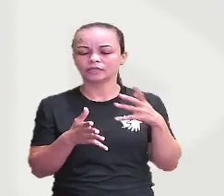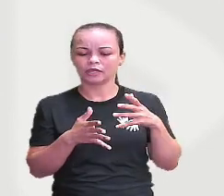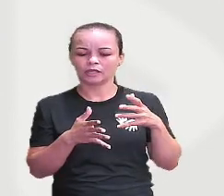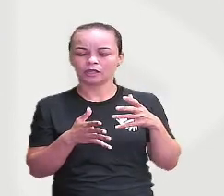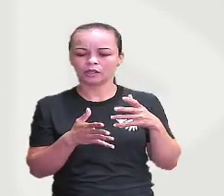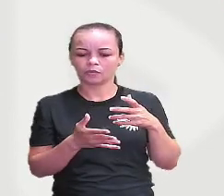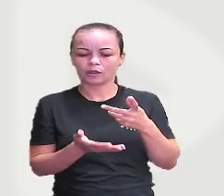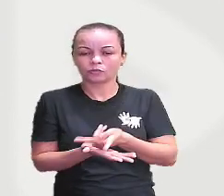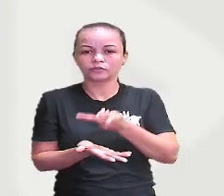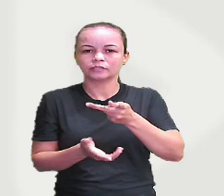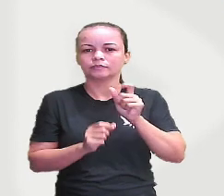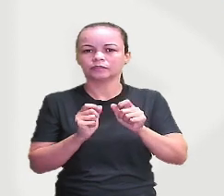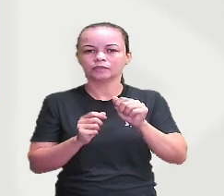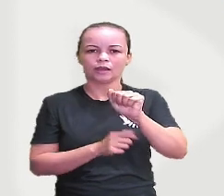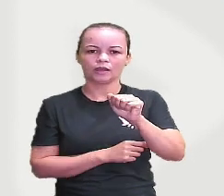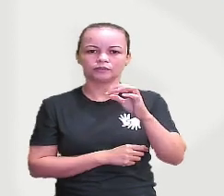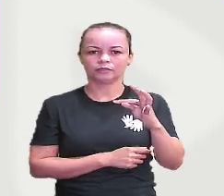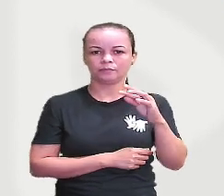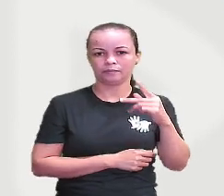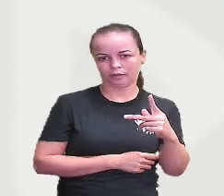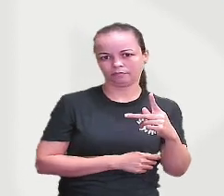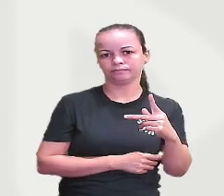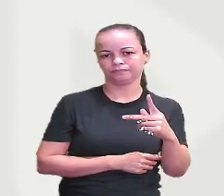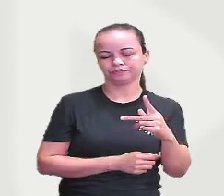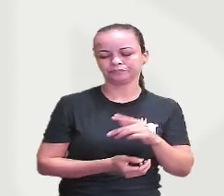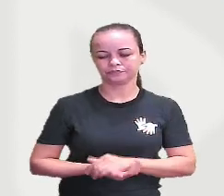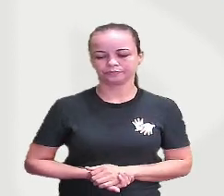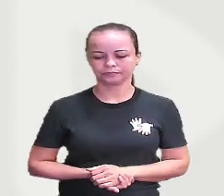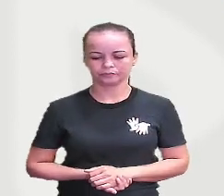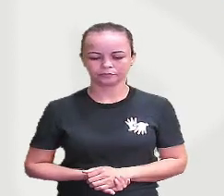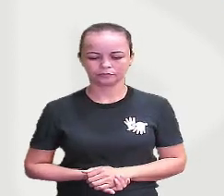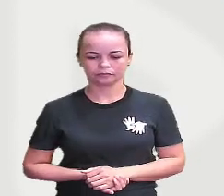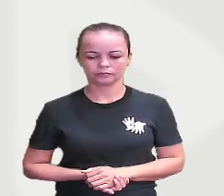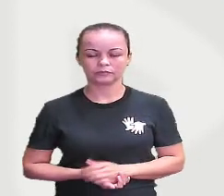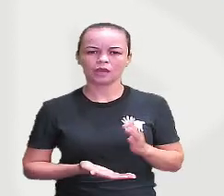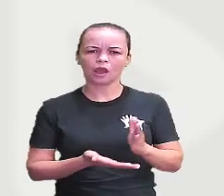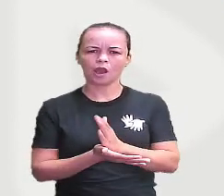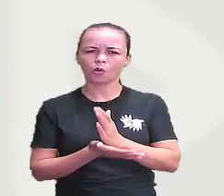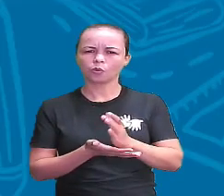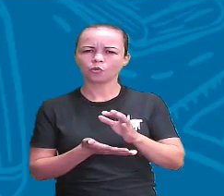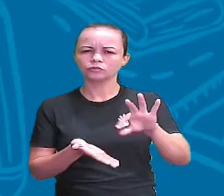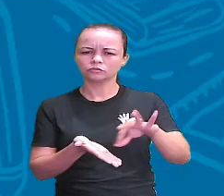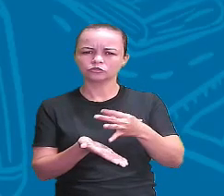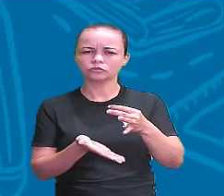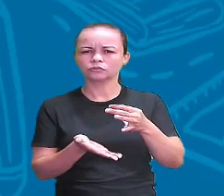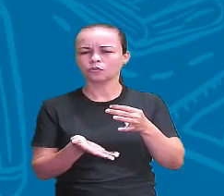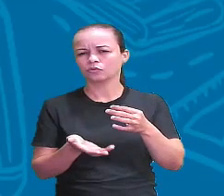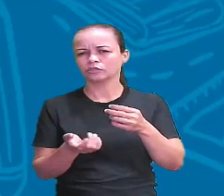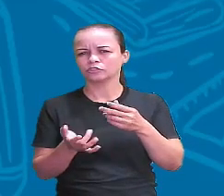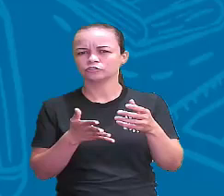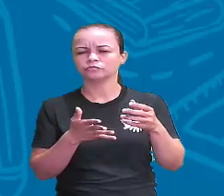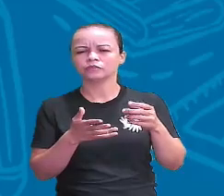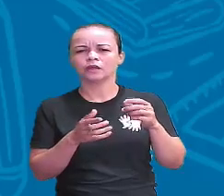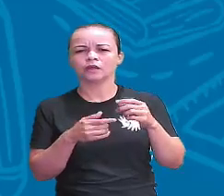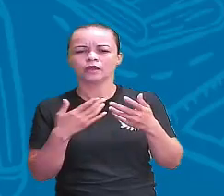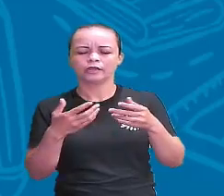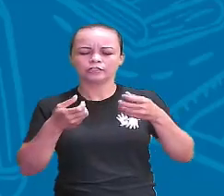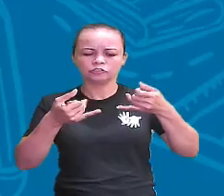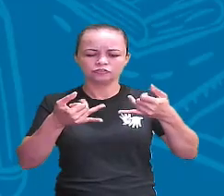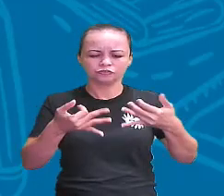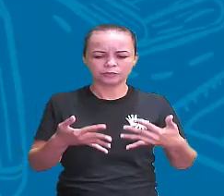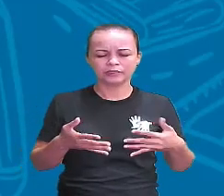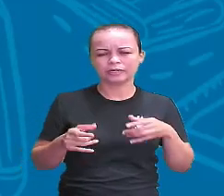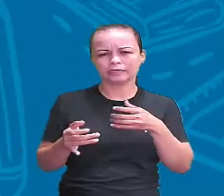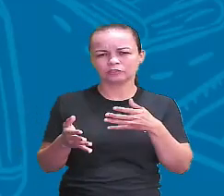de quê? De ATP, da adenosina trifosfato. Alguns autores, volta aqui comigo, estimam-se por causa desse processo